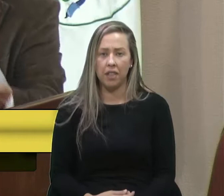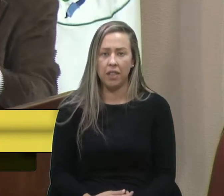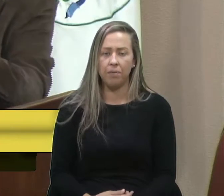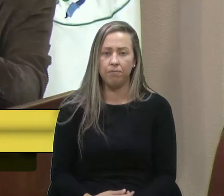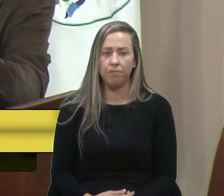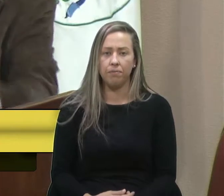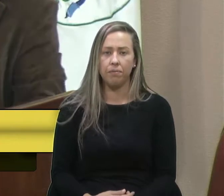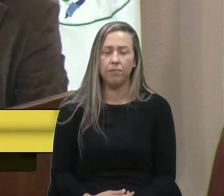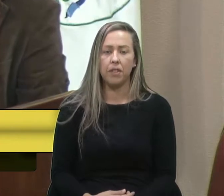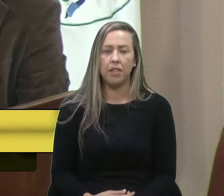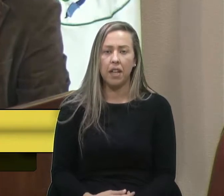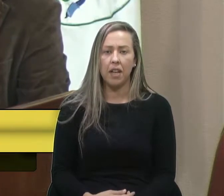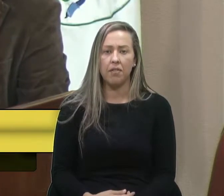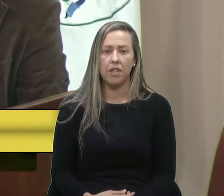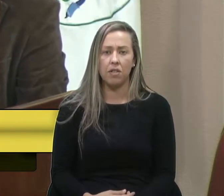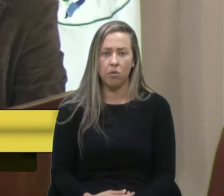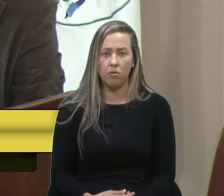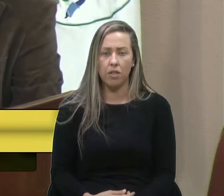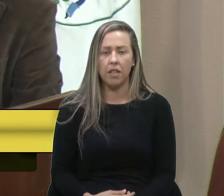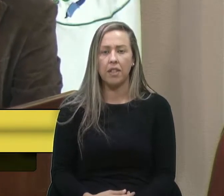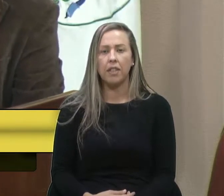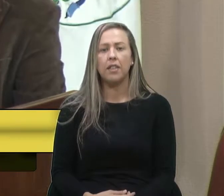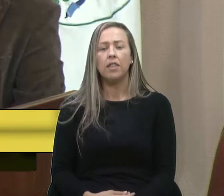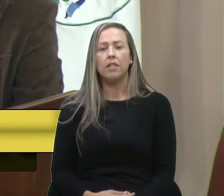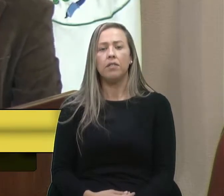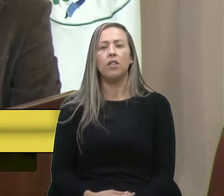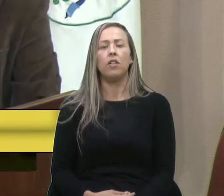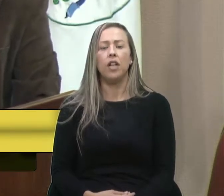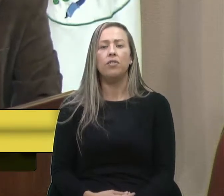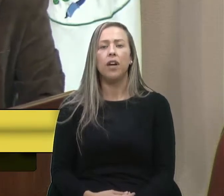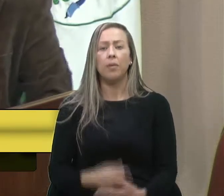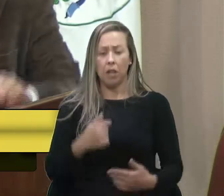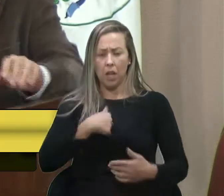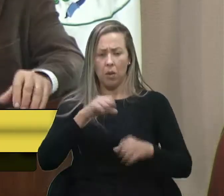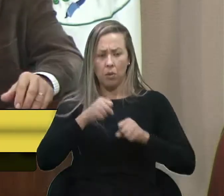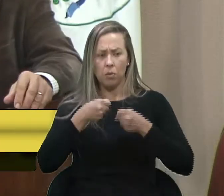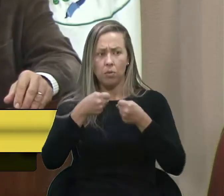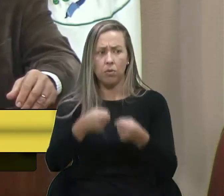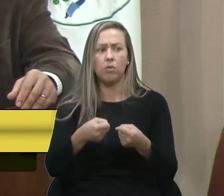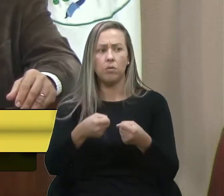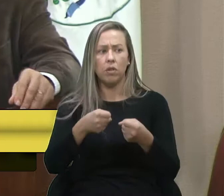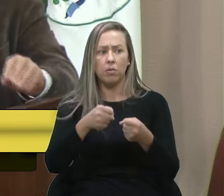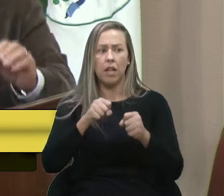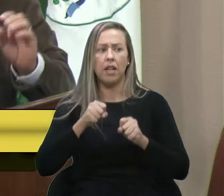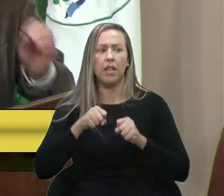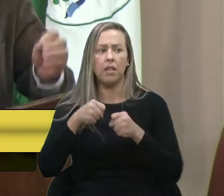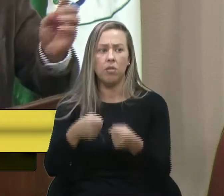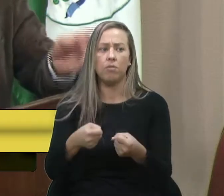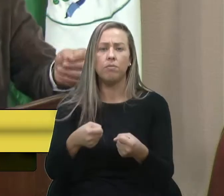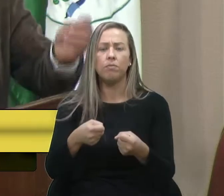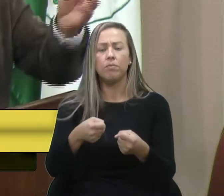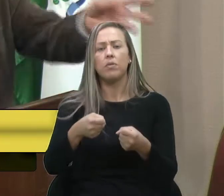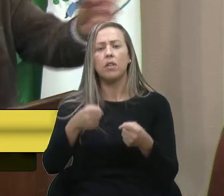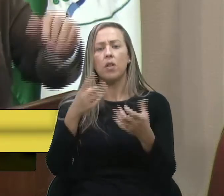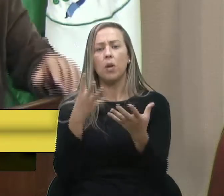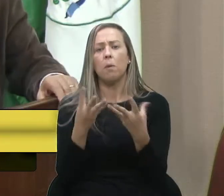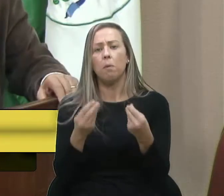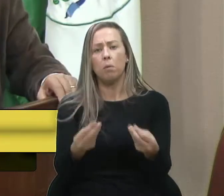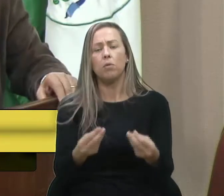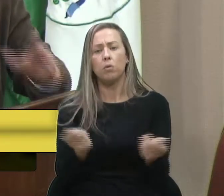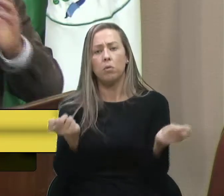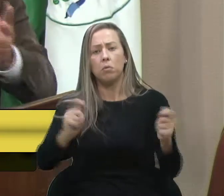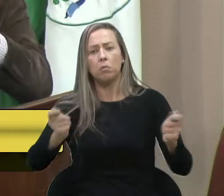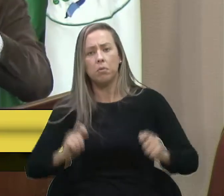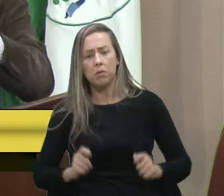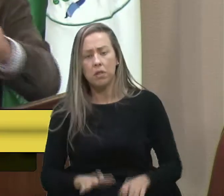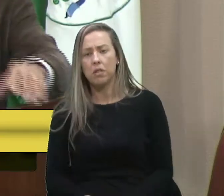Não precisamos. Eu sou um que defendo muito aquela lei 7.546, que precisa ainda de correções,